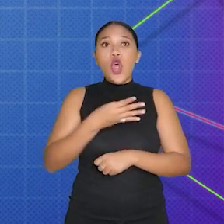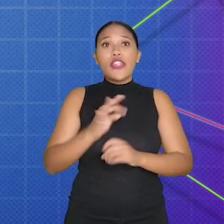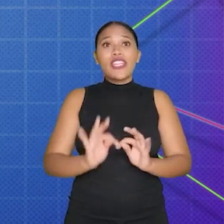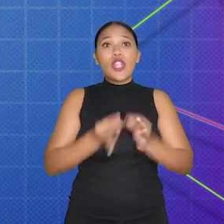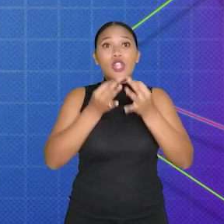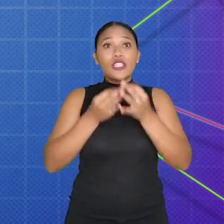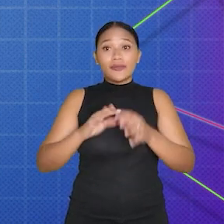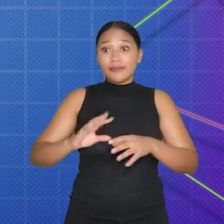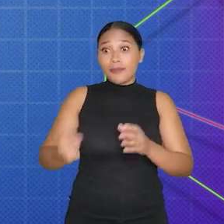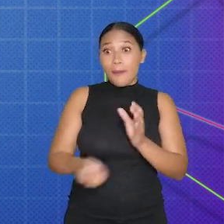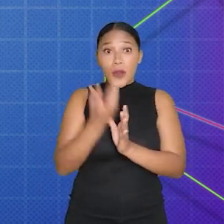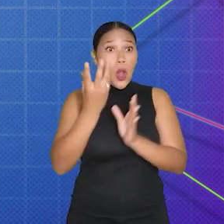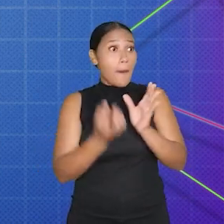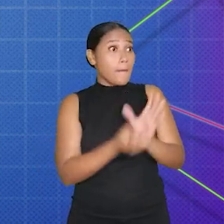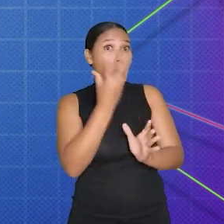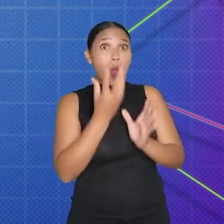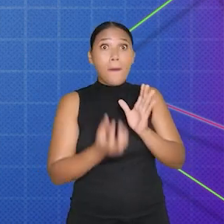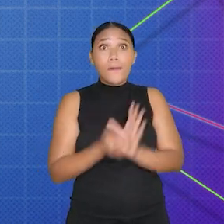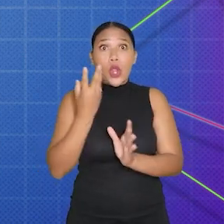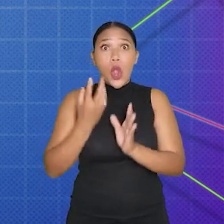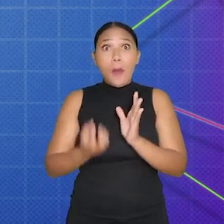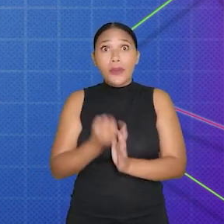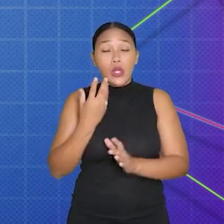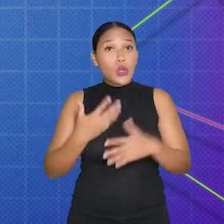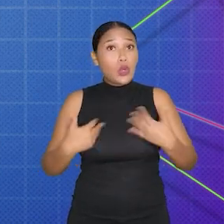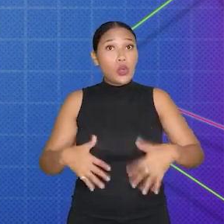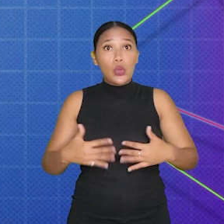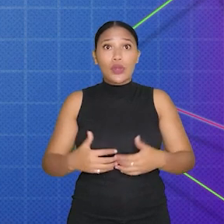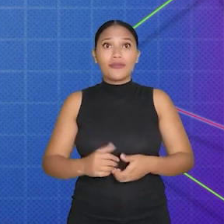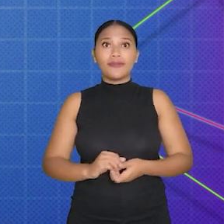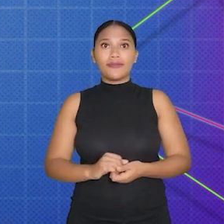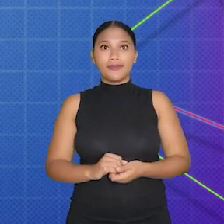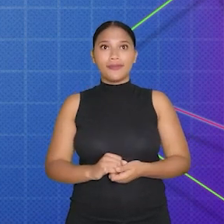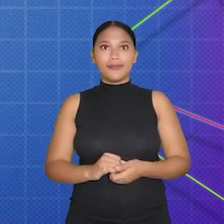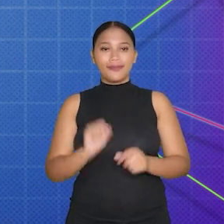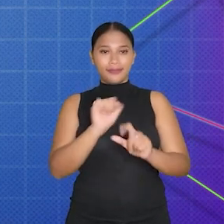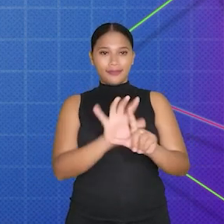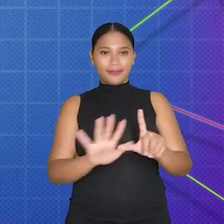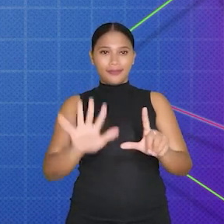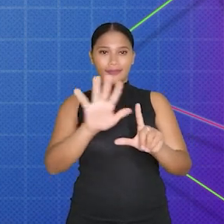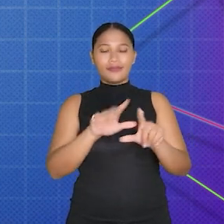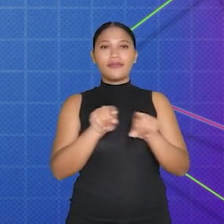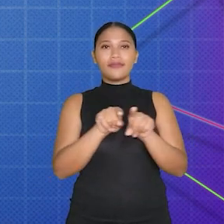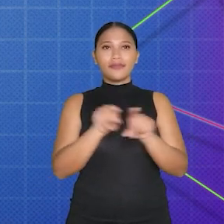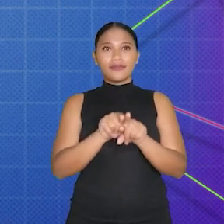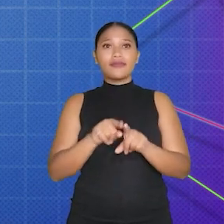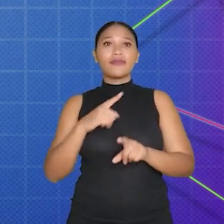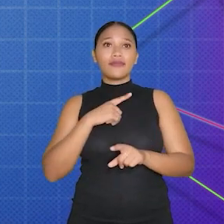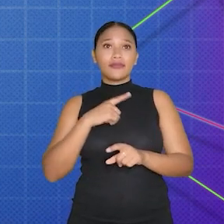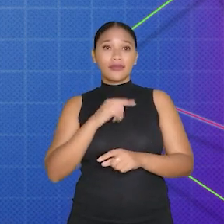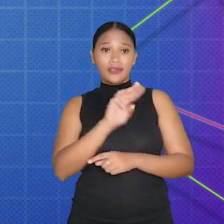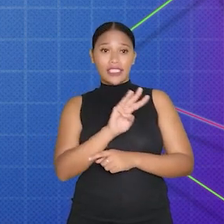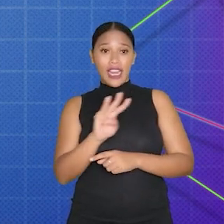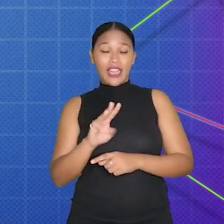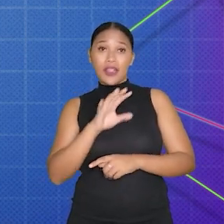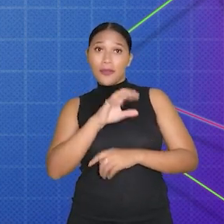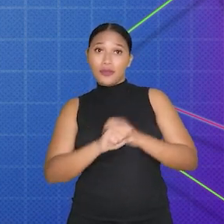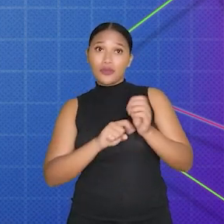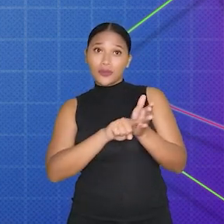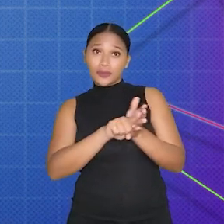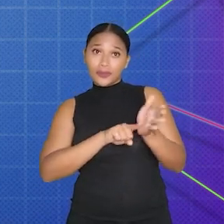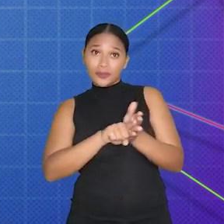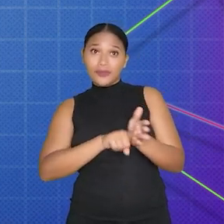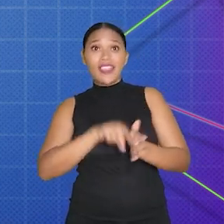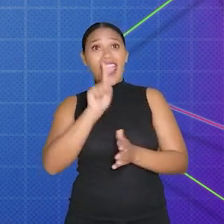novas tecnologias são desenvolvidas e novas formas de usar a web são descobertas. As plataformas e portais e também